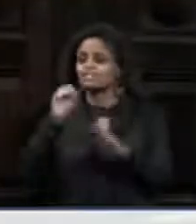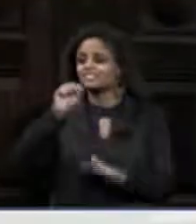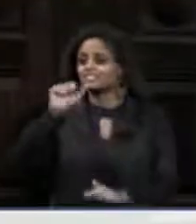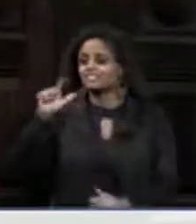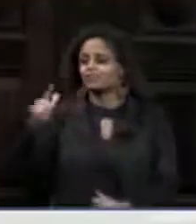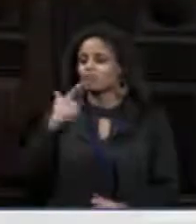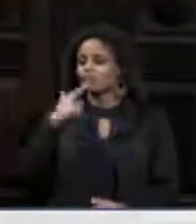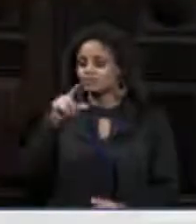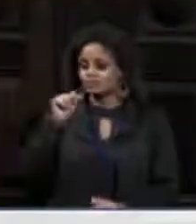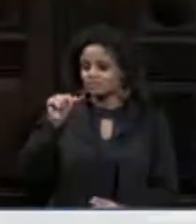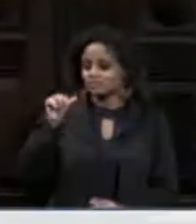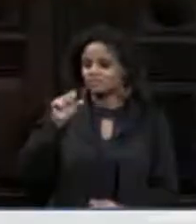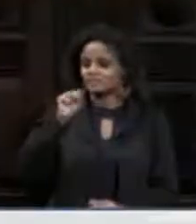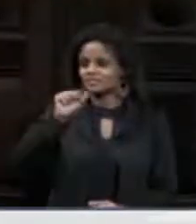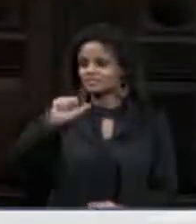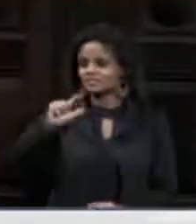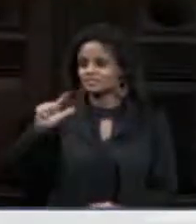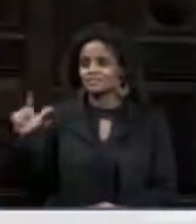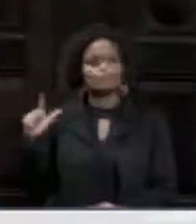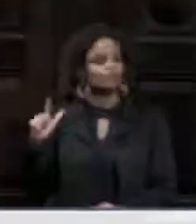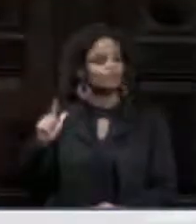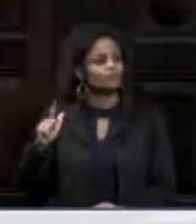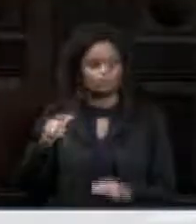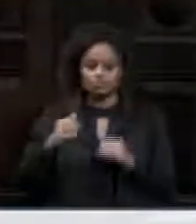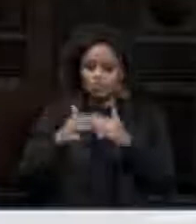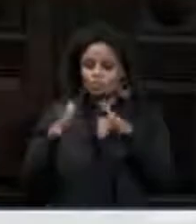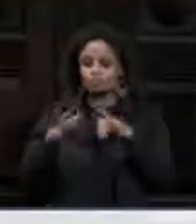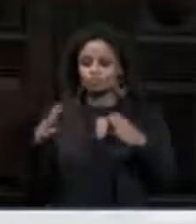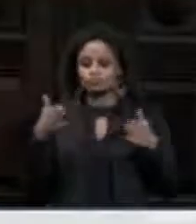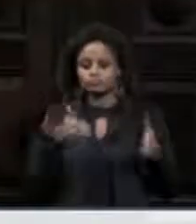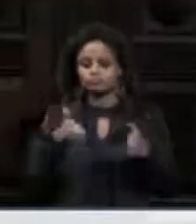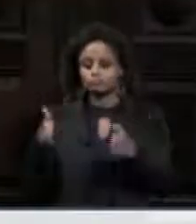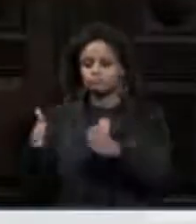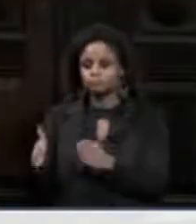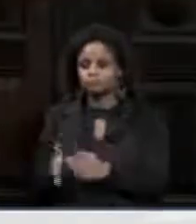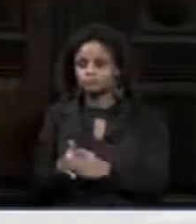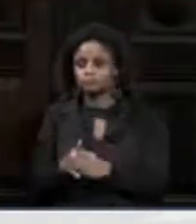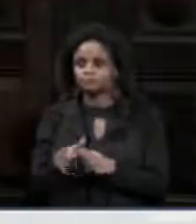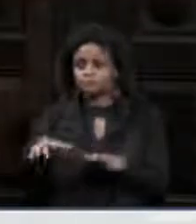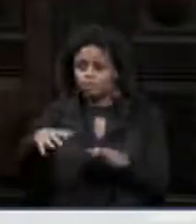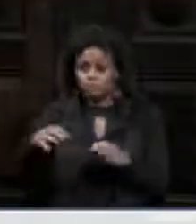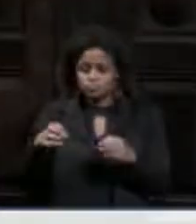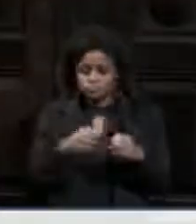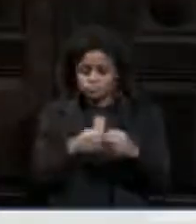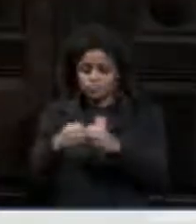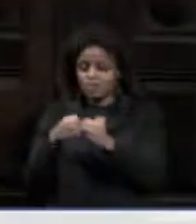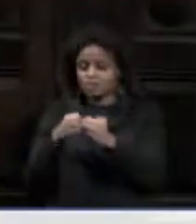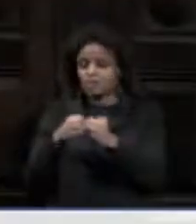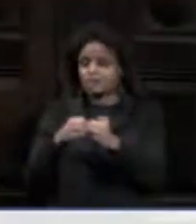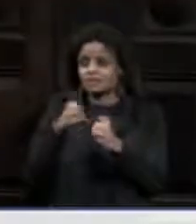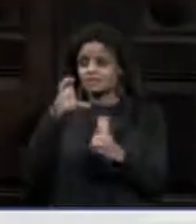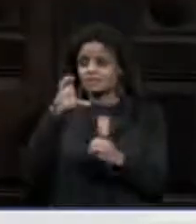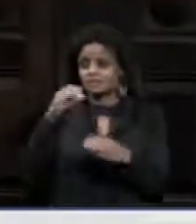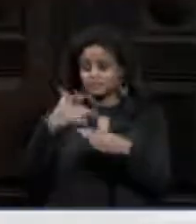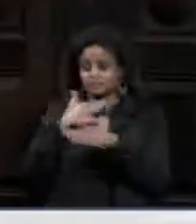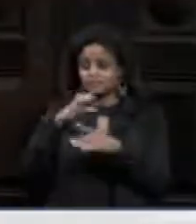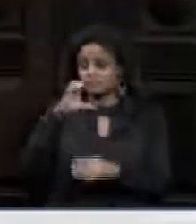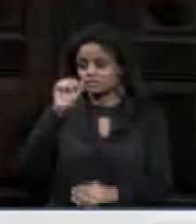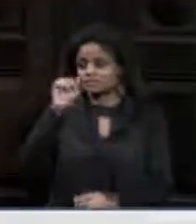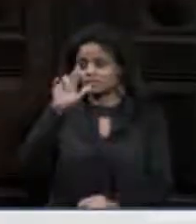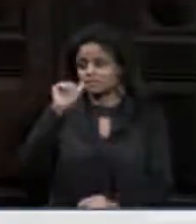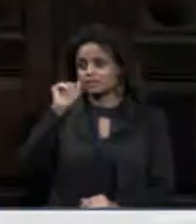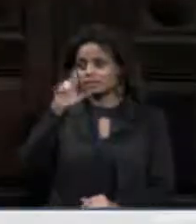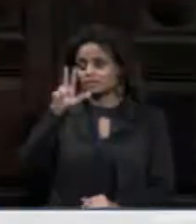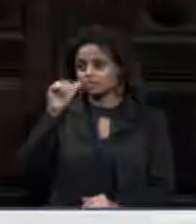Lagoa de Araruama, instalaram-se ali diversas salinas. E naquelas salinas,